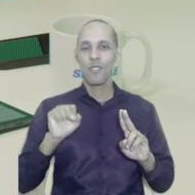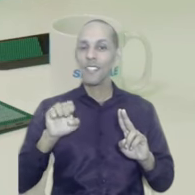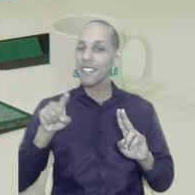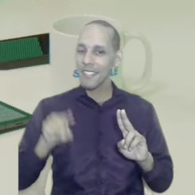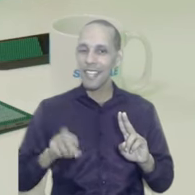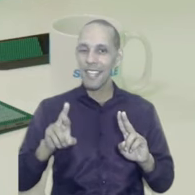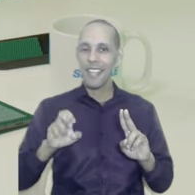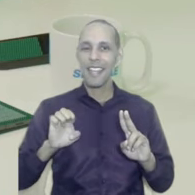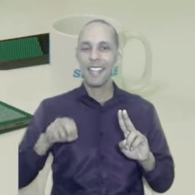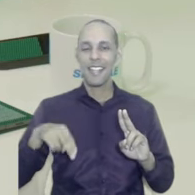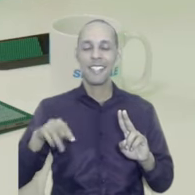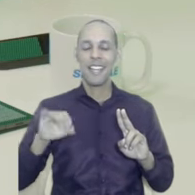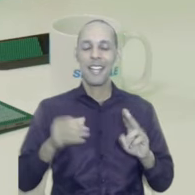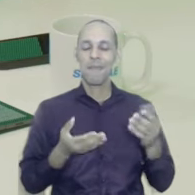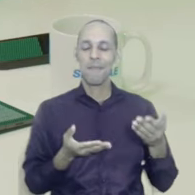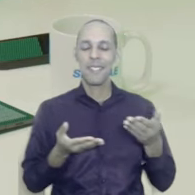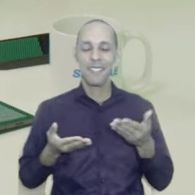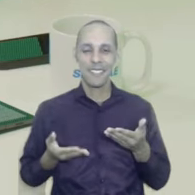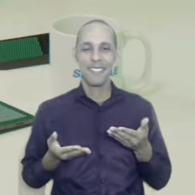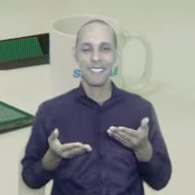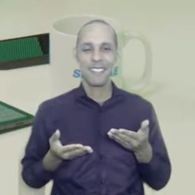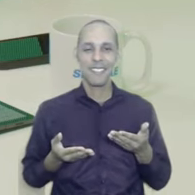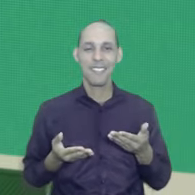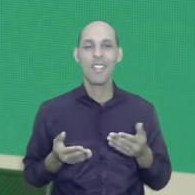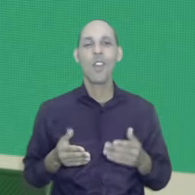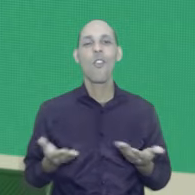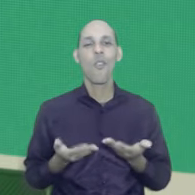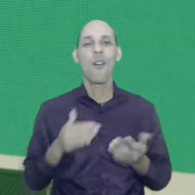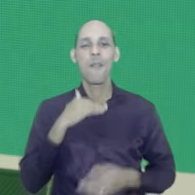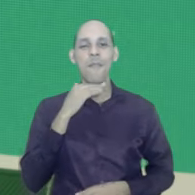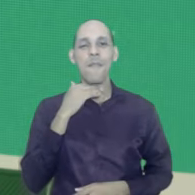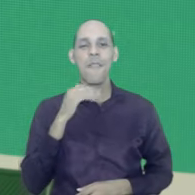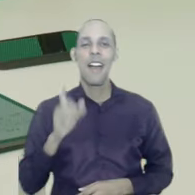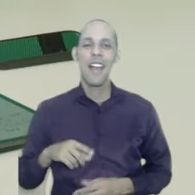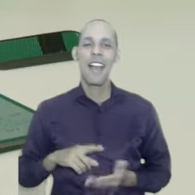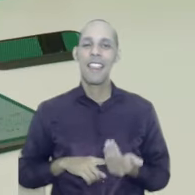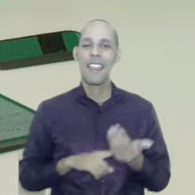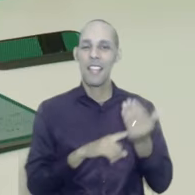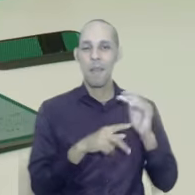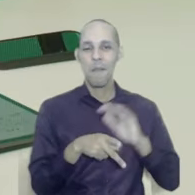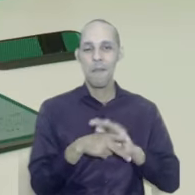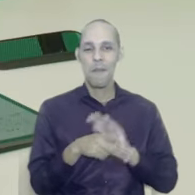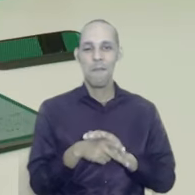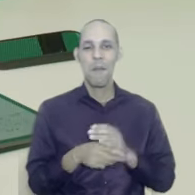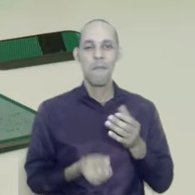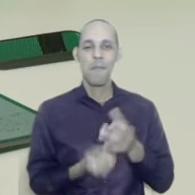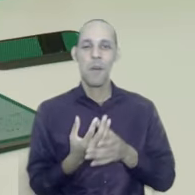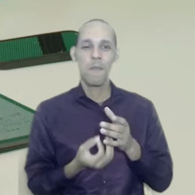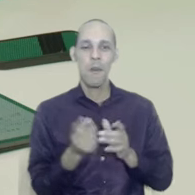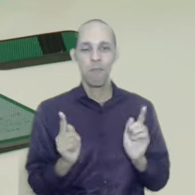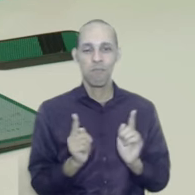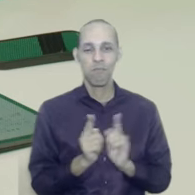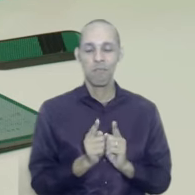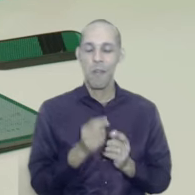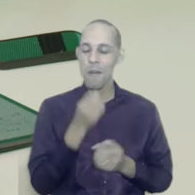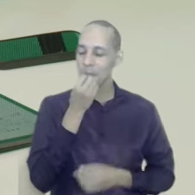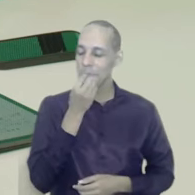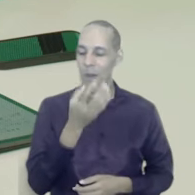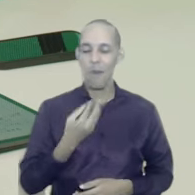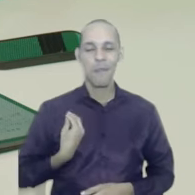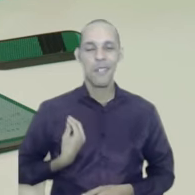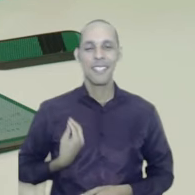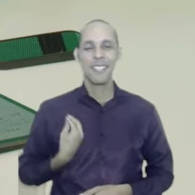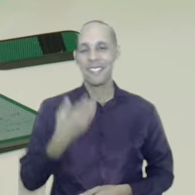bem-vindos para esse papo sobre tecnologia para pequenos Produtores Rurais muito bom muito bom estar aqui gente obrigada